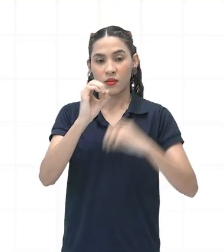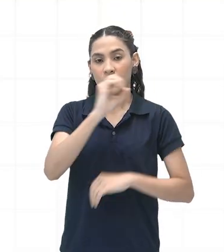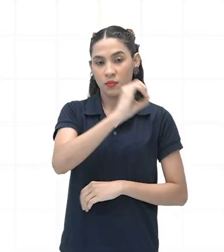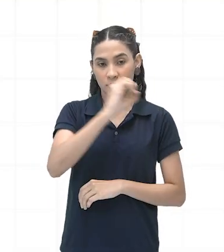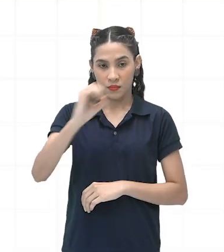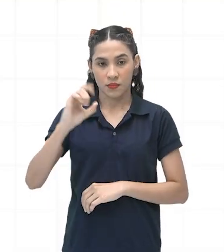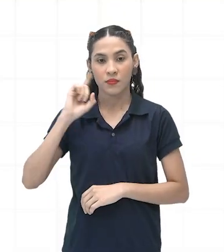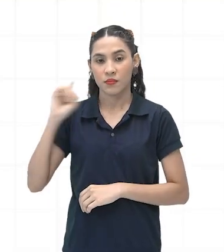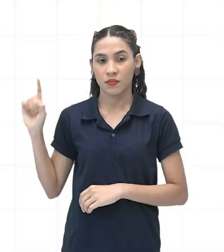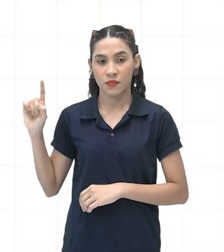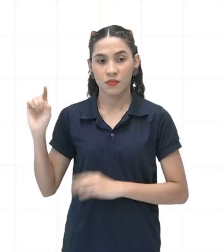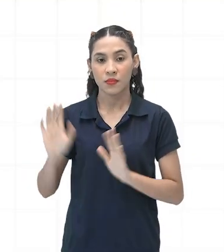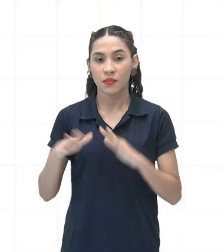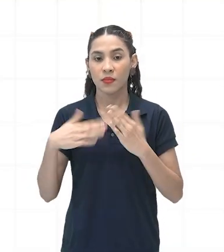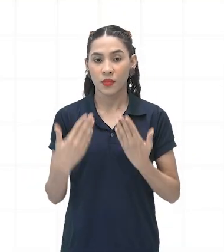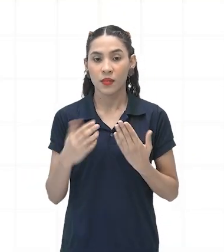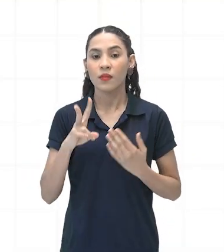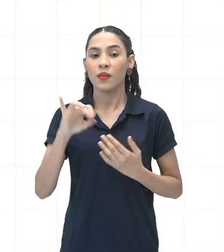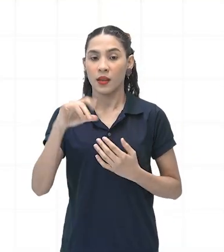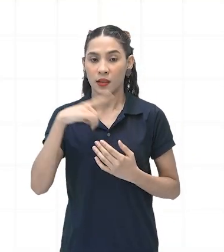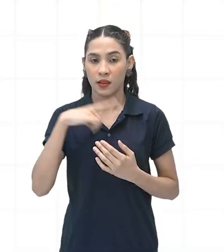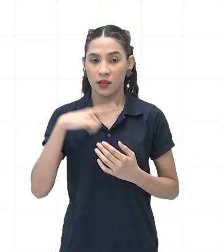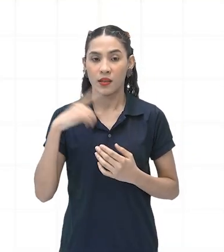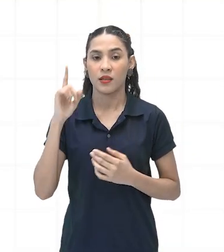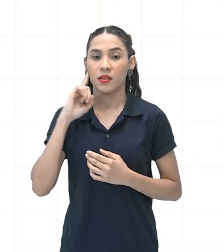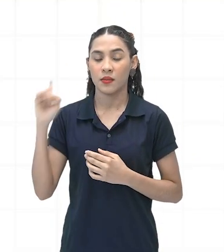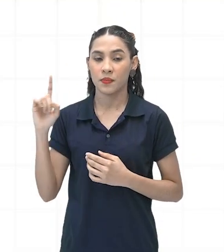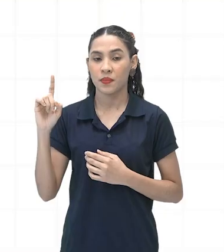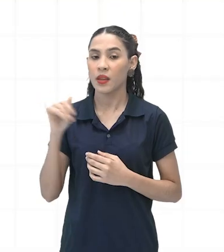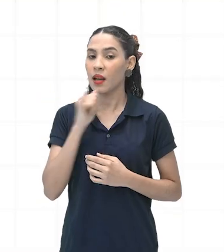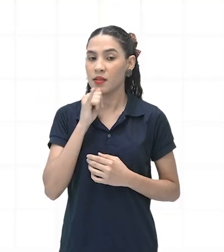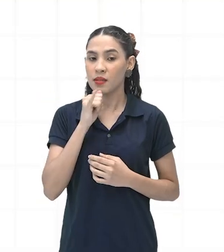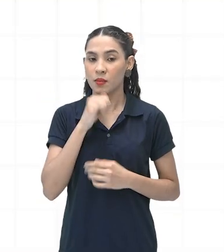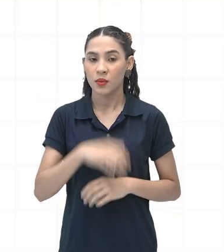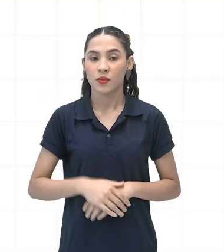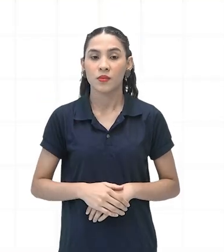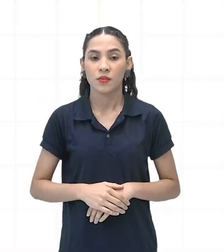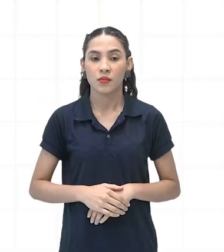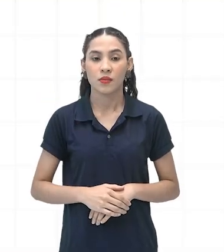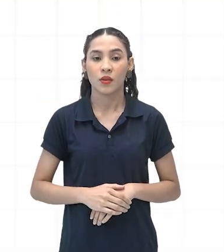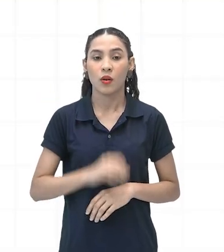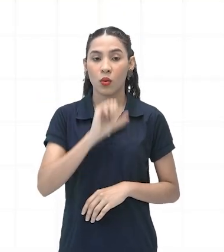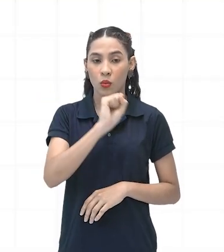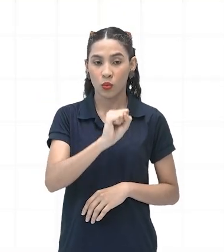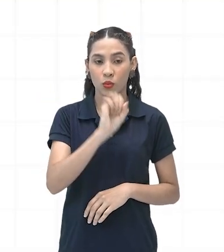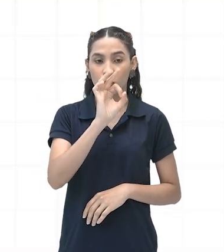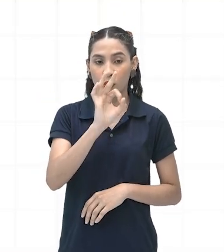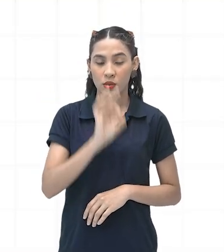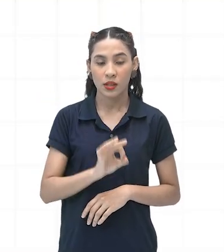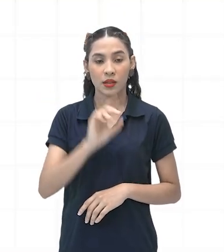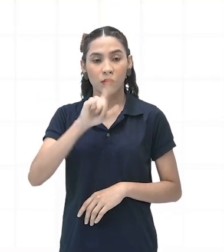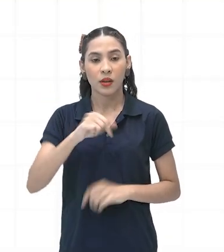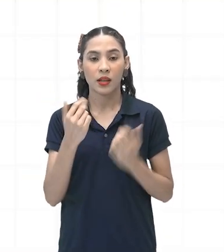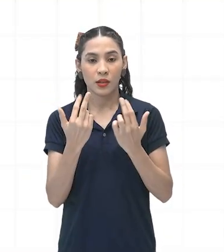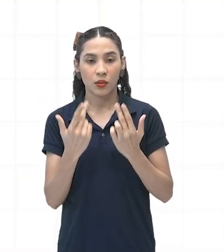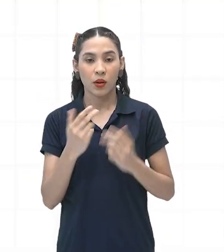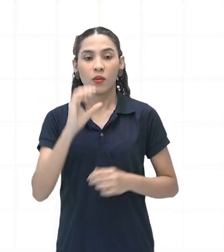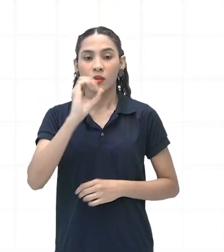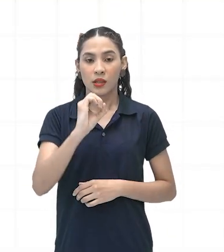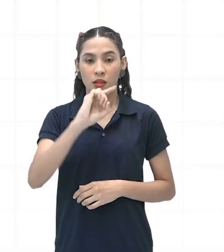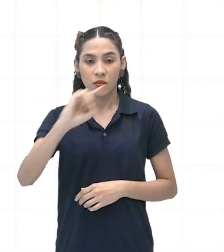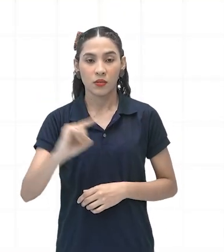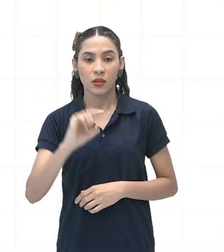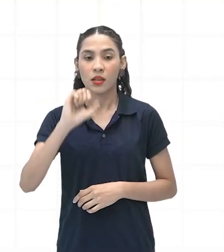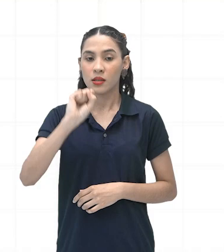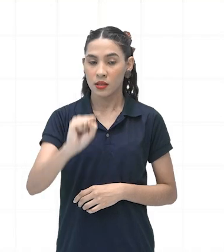com zeros. Então, nós vamos ter aqui o seguinte número. 8% é a mesma